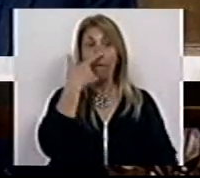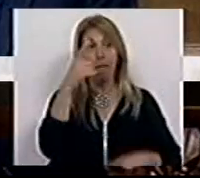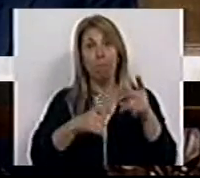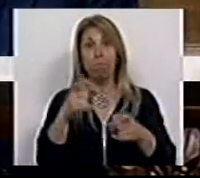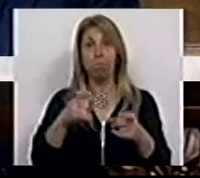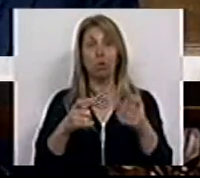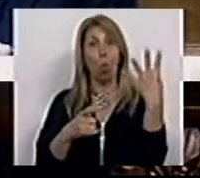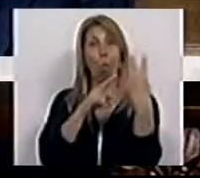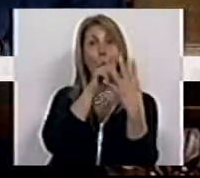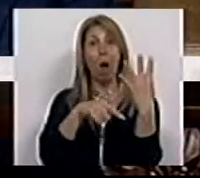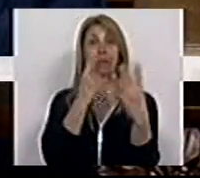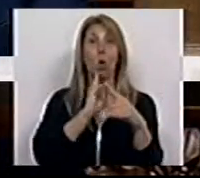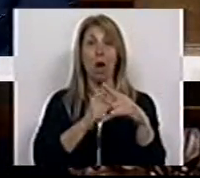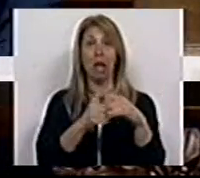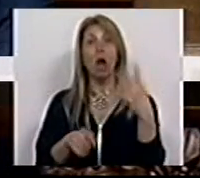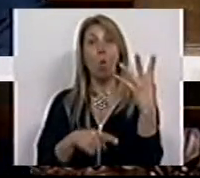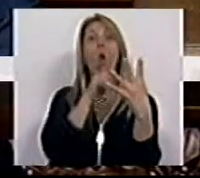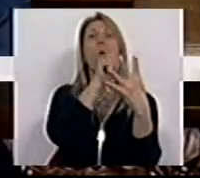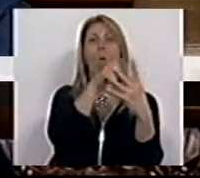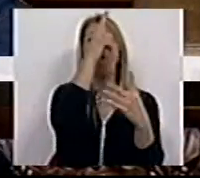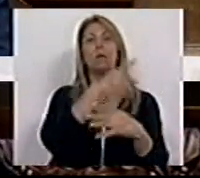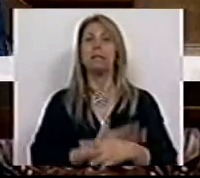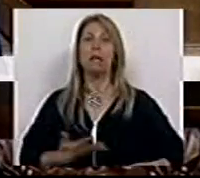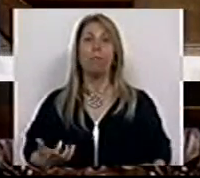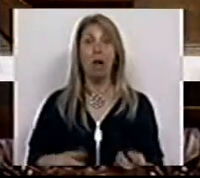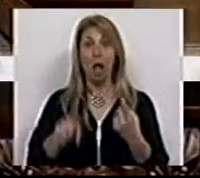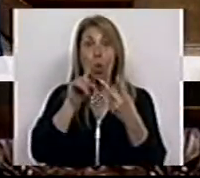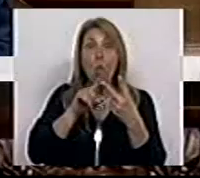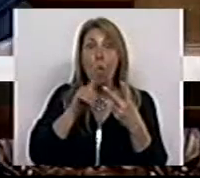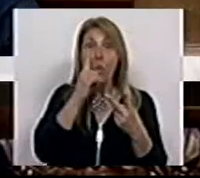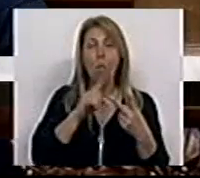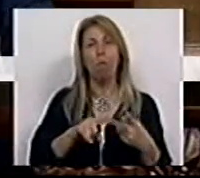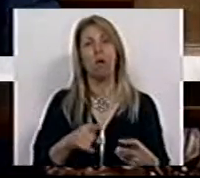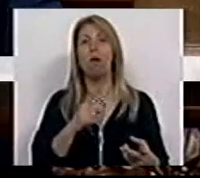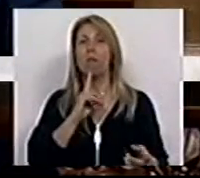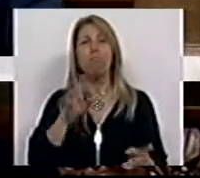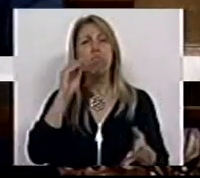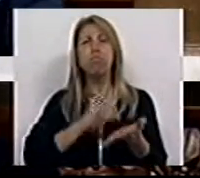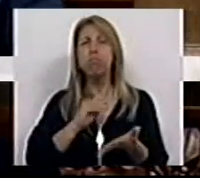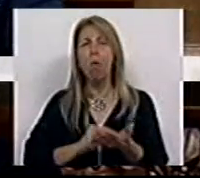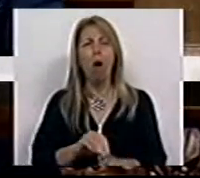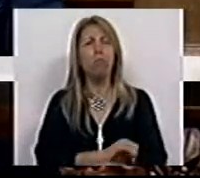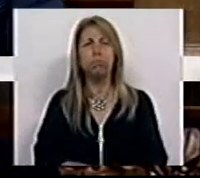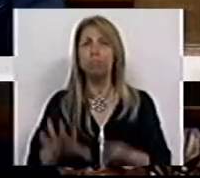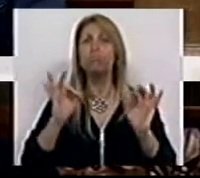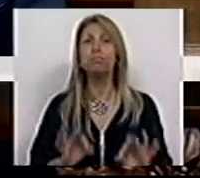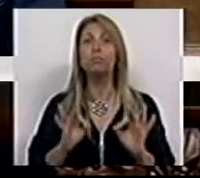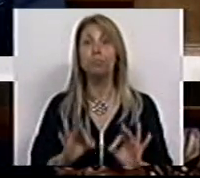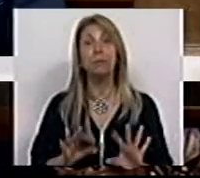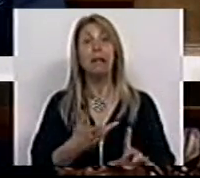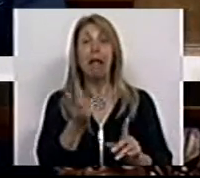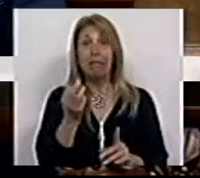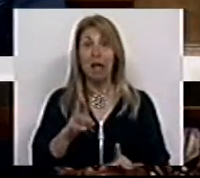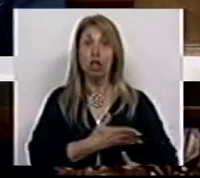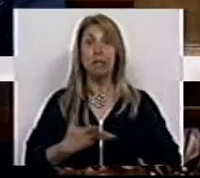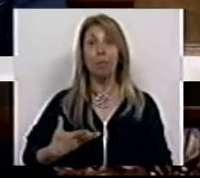desempregado. 1 em cada 5 vive na pobreza extrema. A taxa de mortalidade infantil subiu 43%.